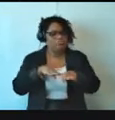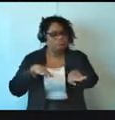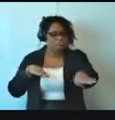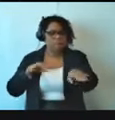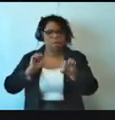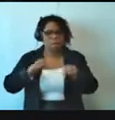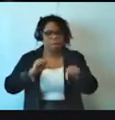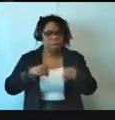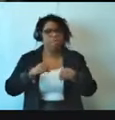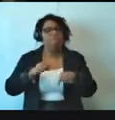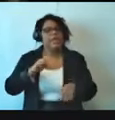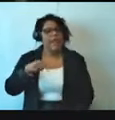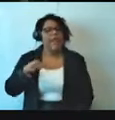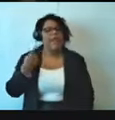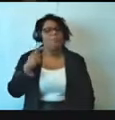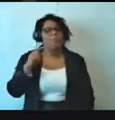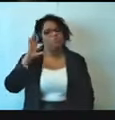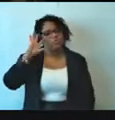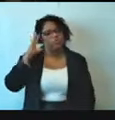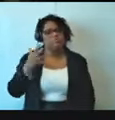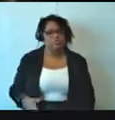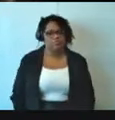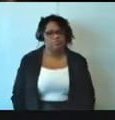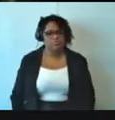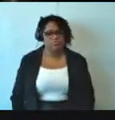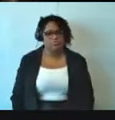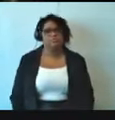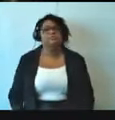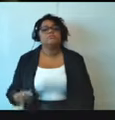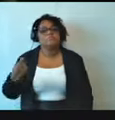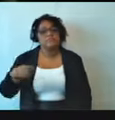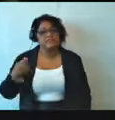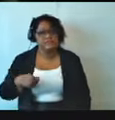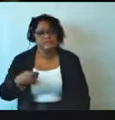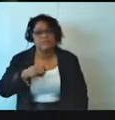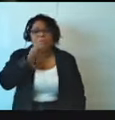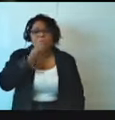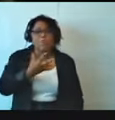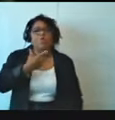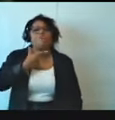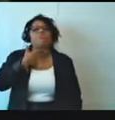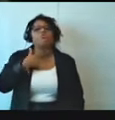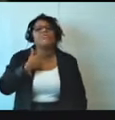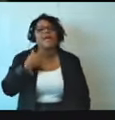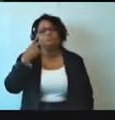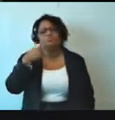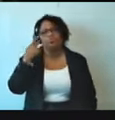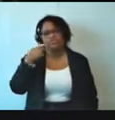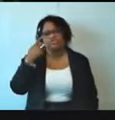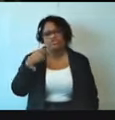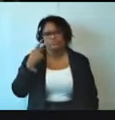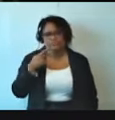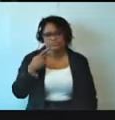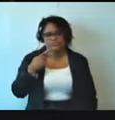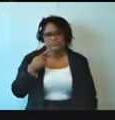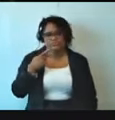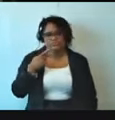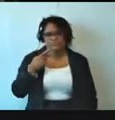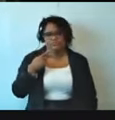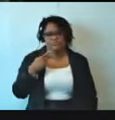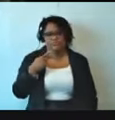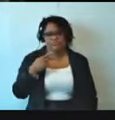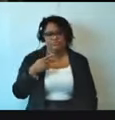que tem que ser pensada com boa vontade política, né, porque não há boa vontade política para tratar